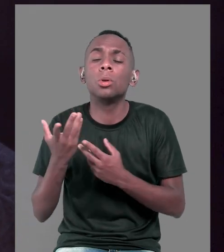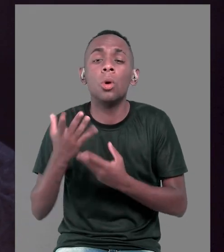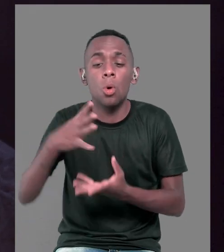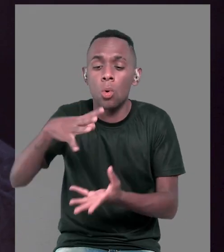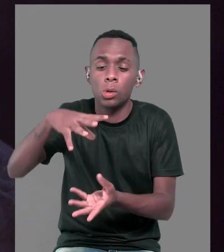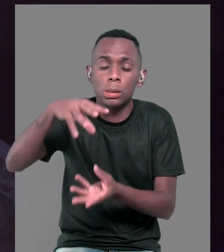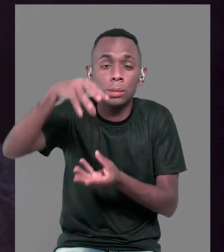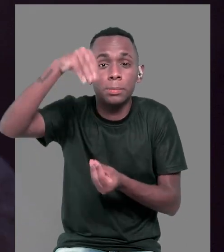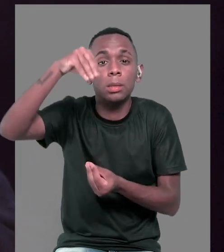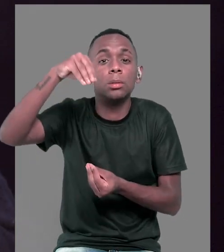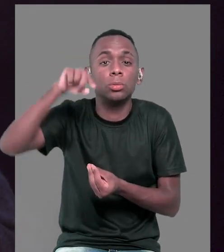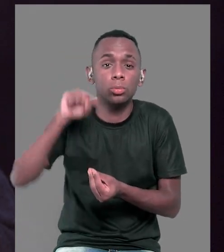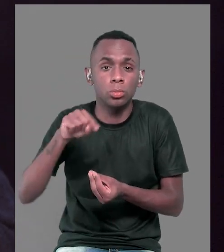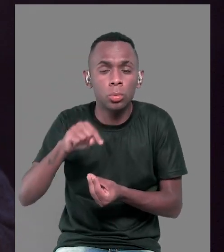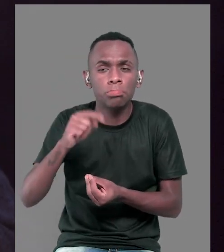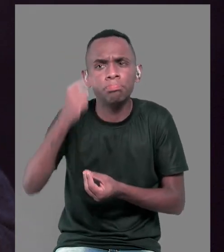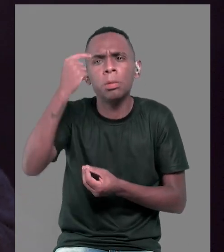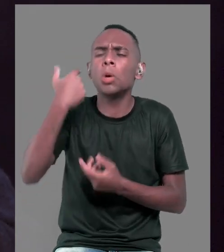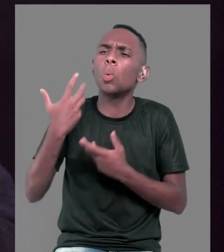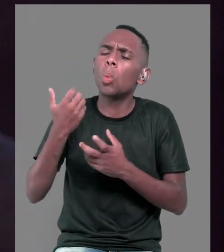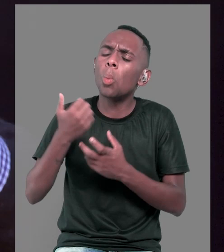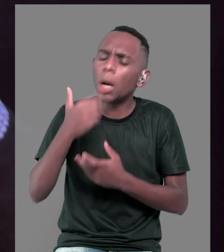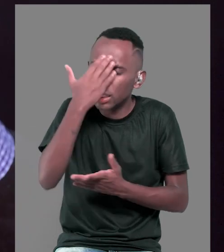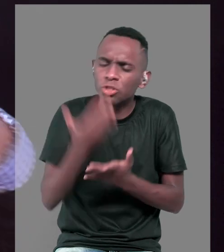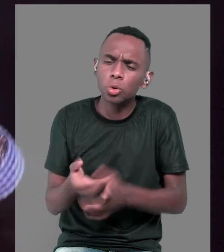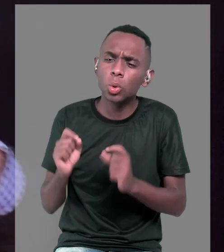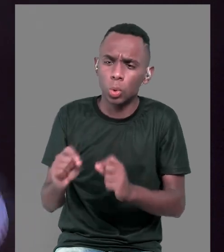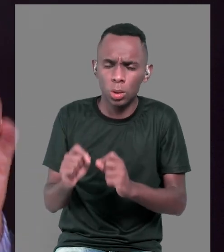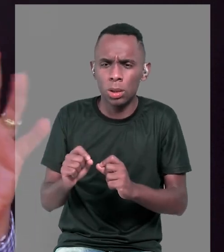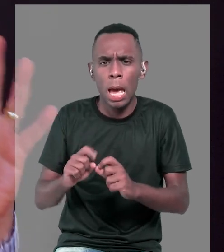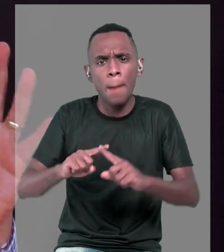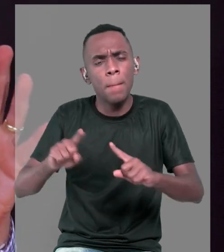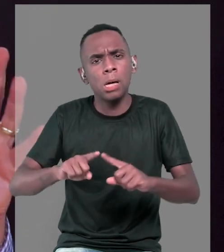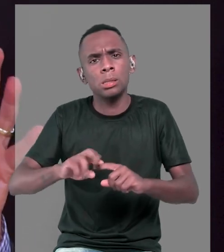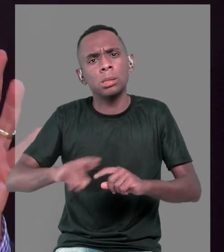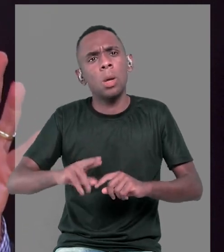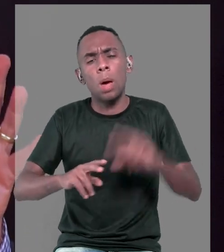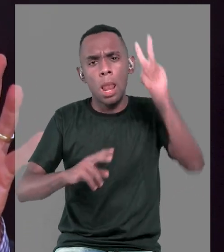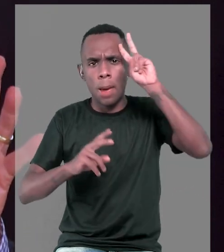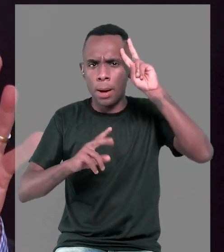espírito penso não é lembrado por mim como homem.